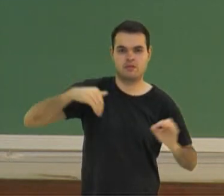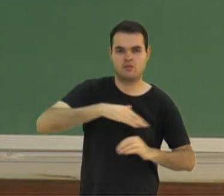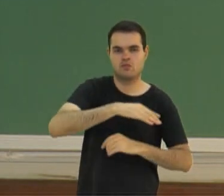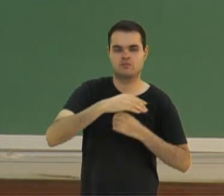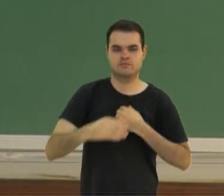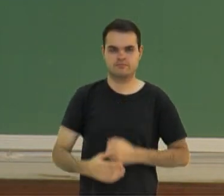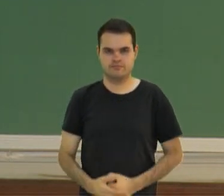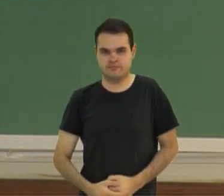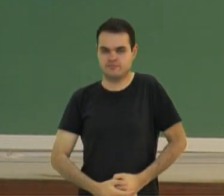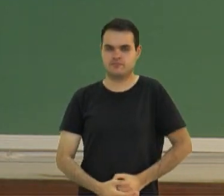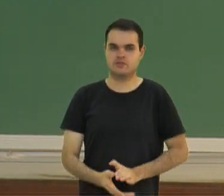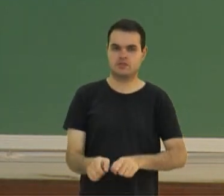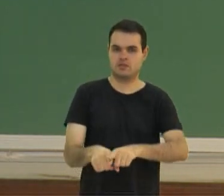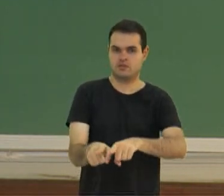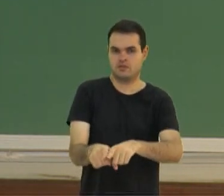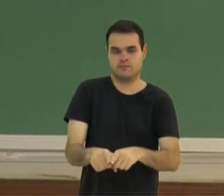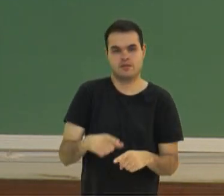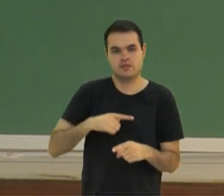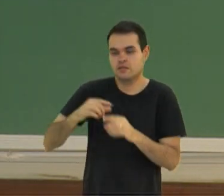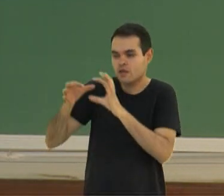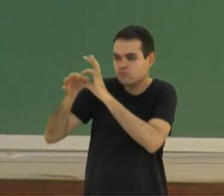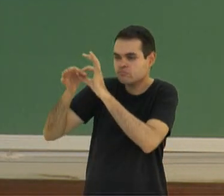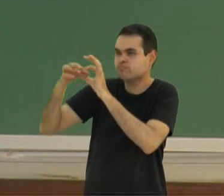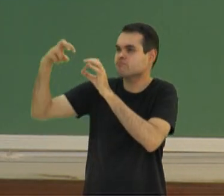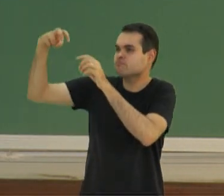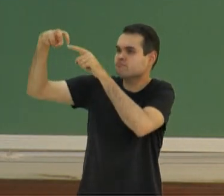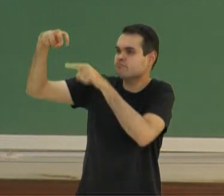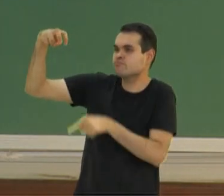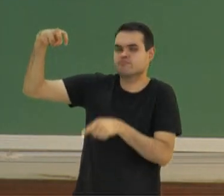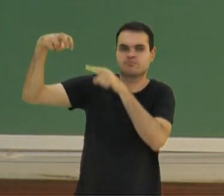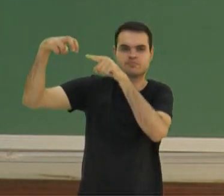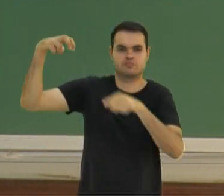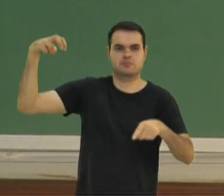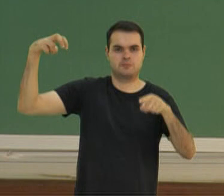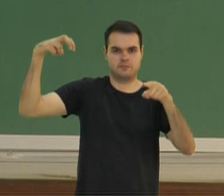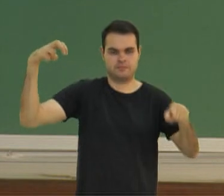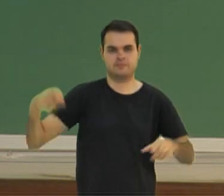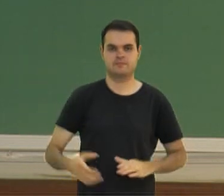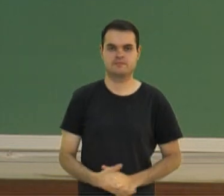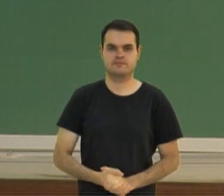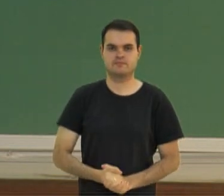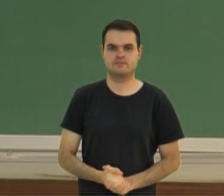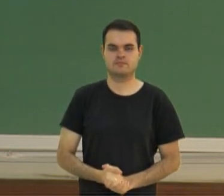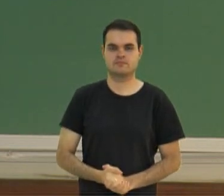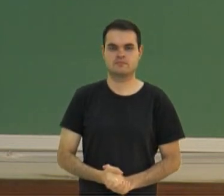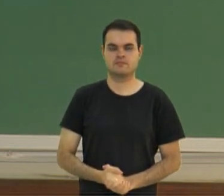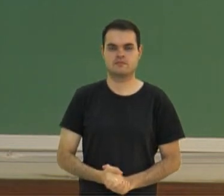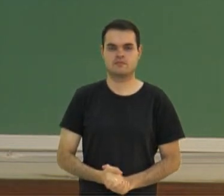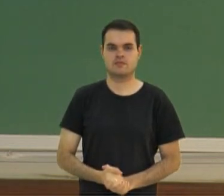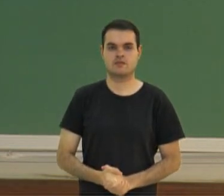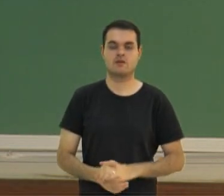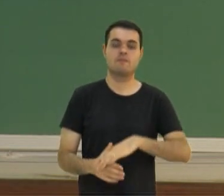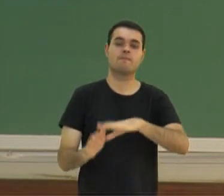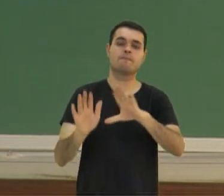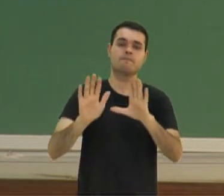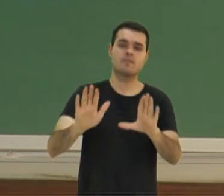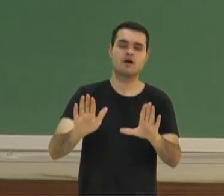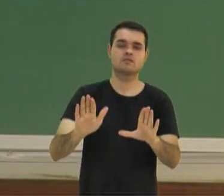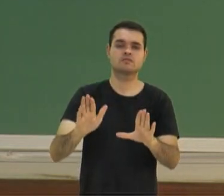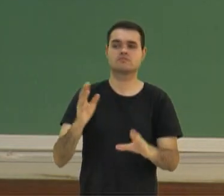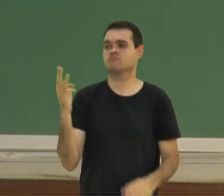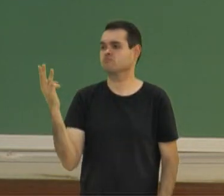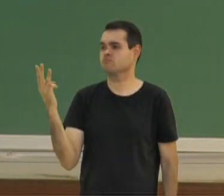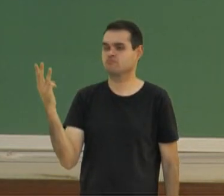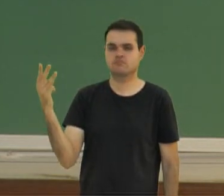longo e, consequentemente, o ângulo dele em relação ao solo acaba sendo menor, certo? Está menos íngreme de todos. Mas ambos os